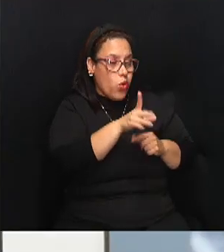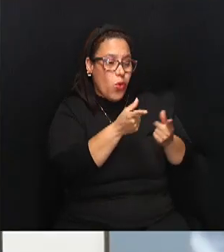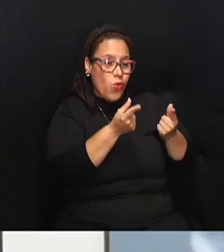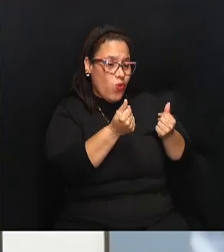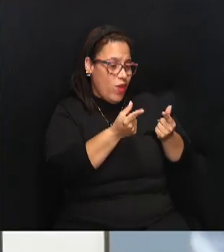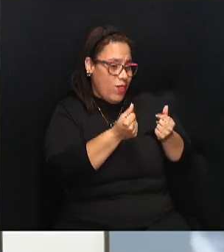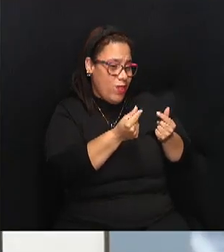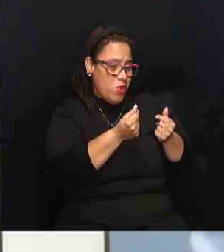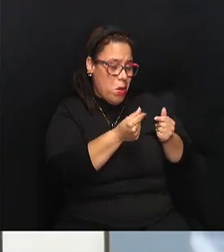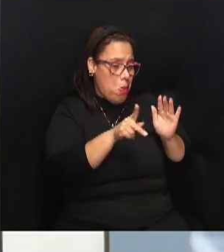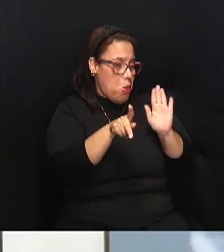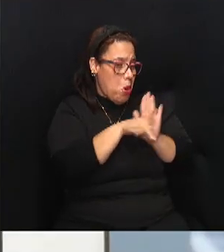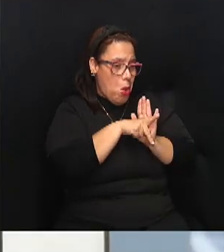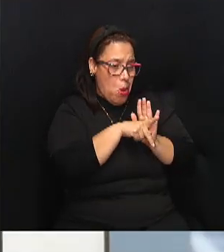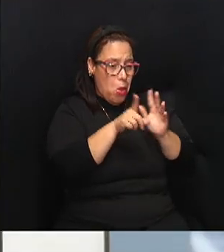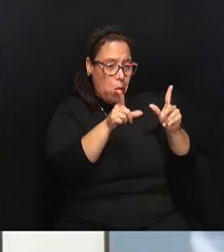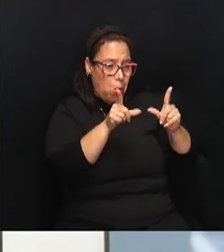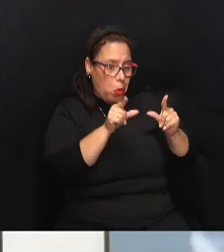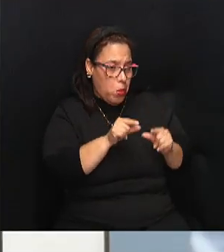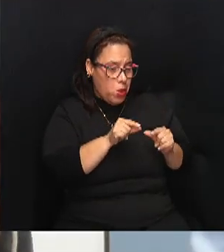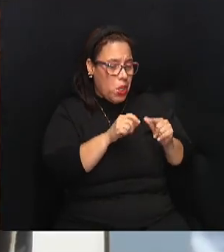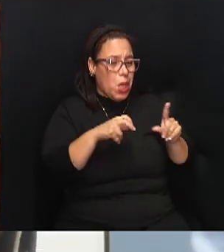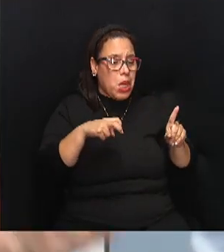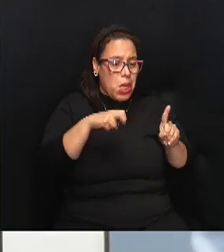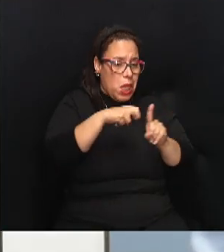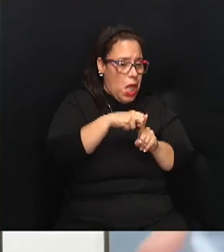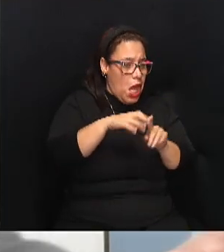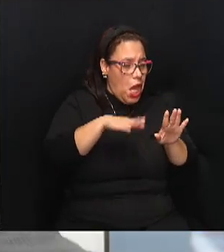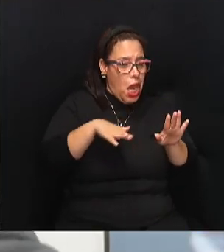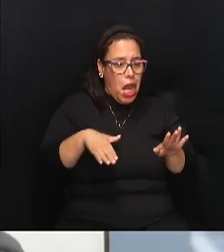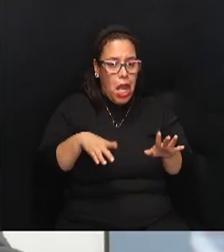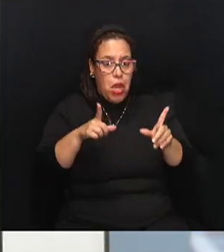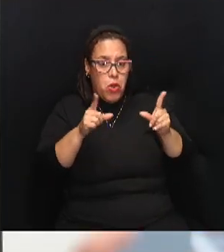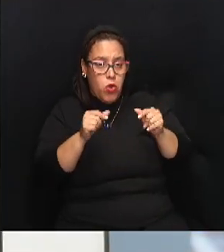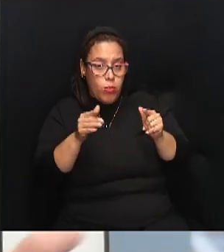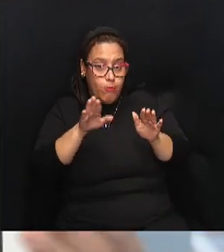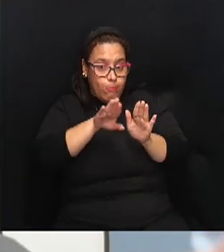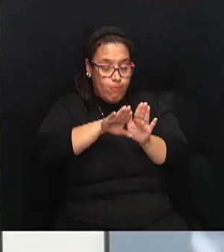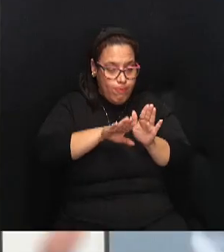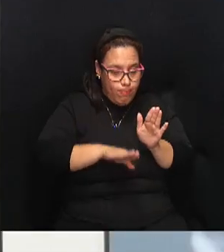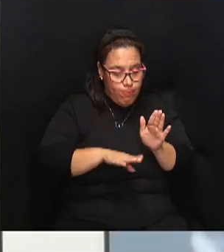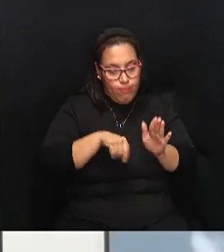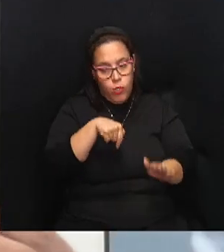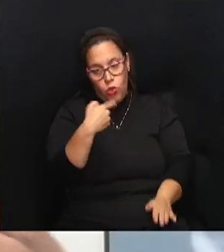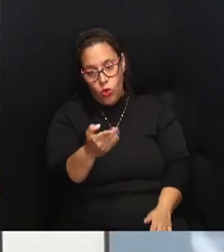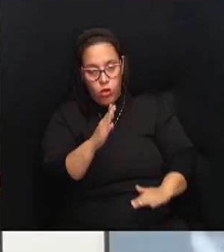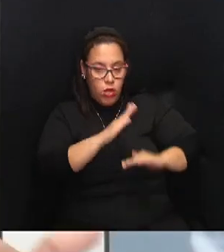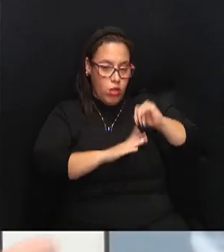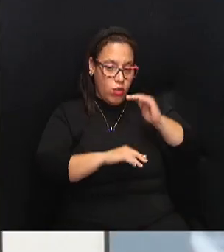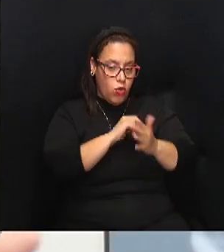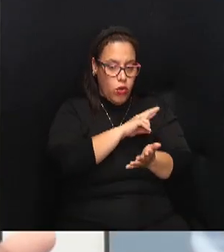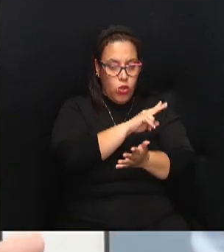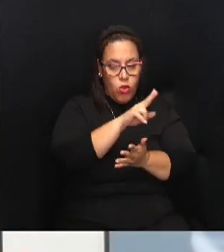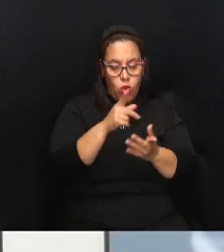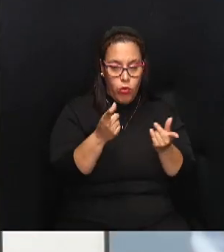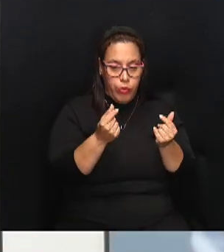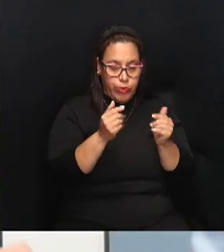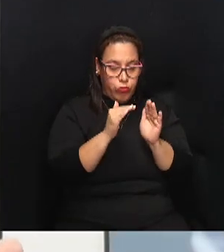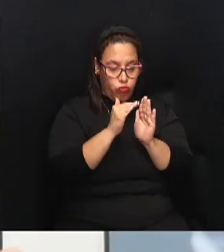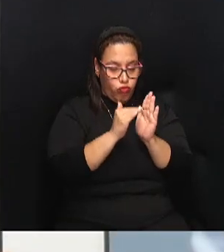financeiro propriamente dito, reduziu aqui acidente, então me economizei em outra área, então tem várias